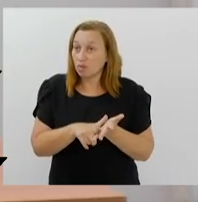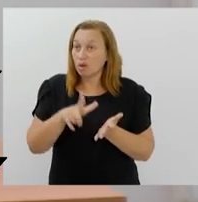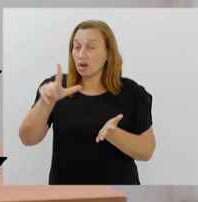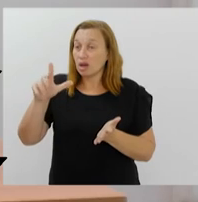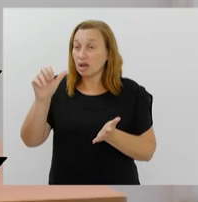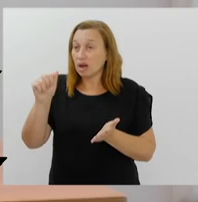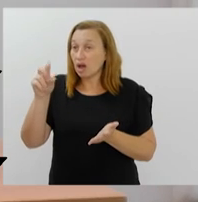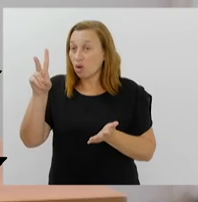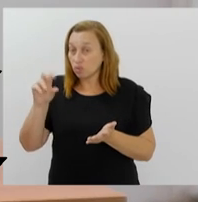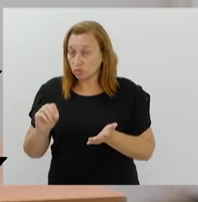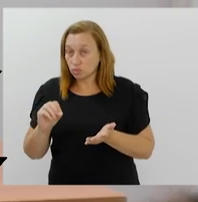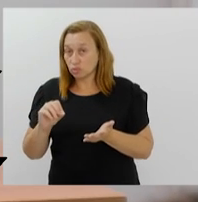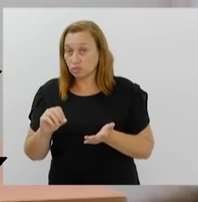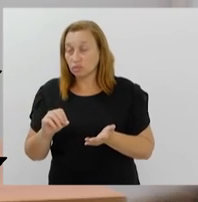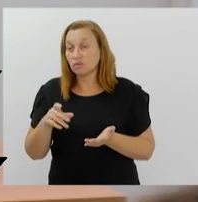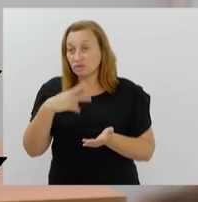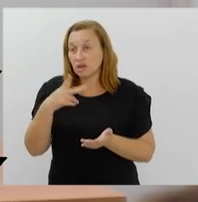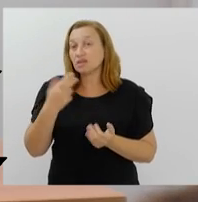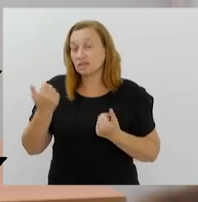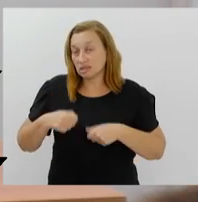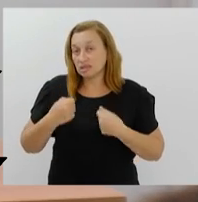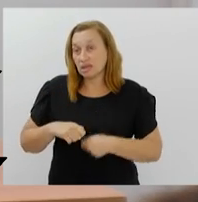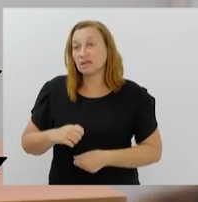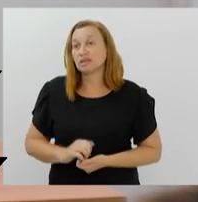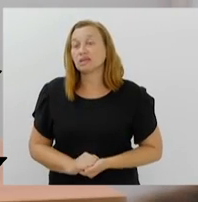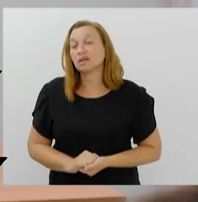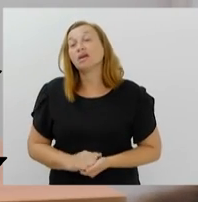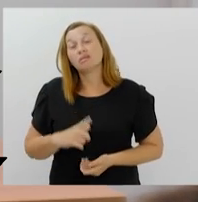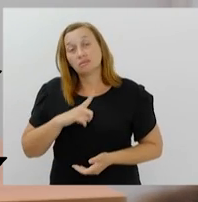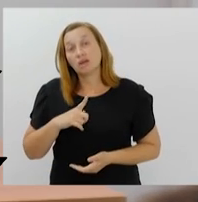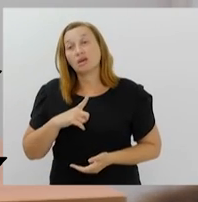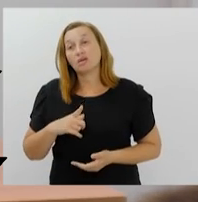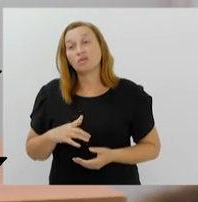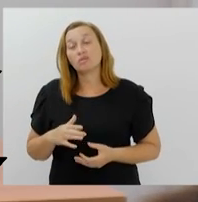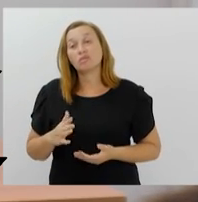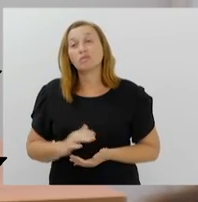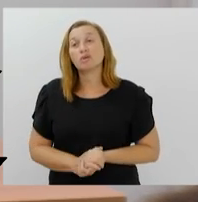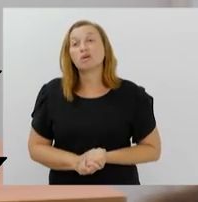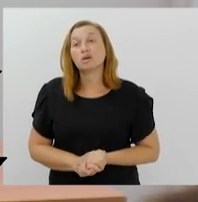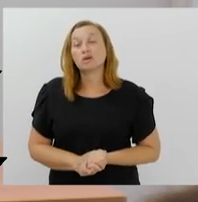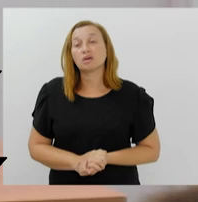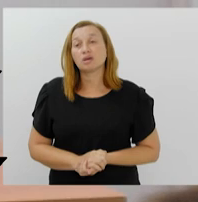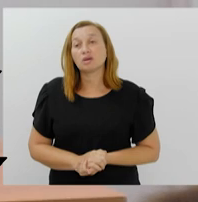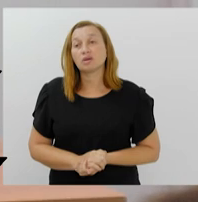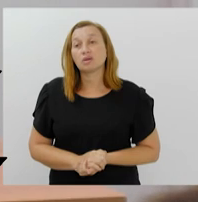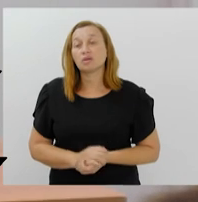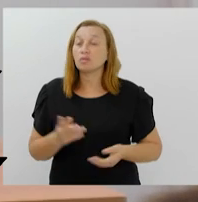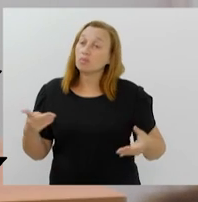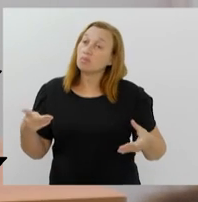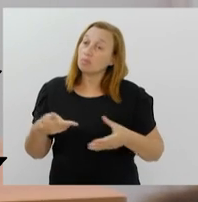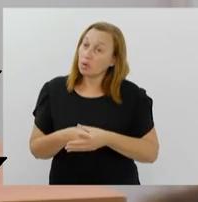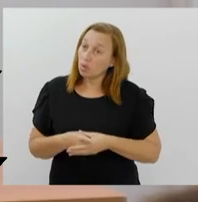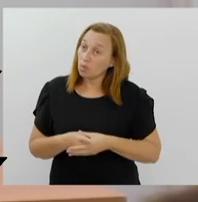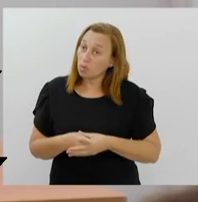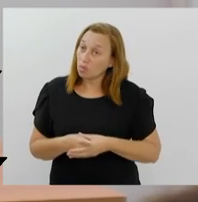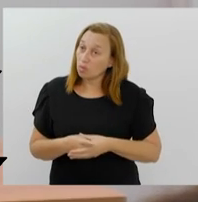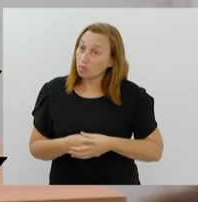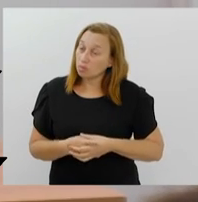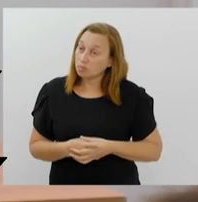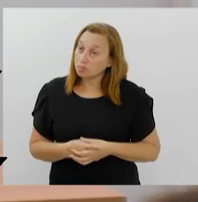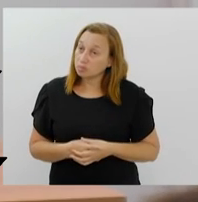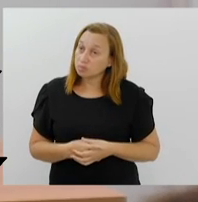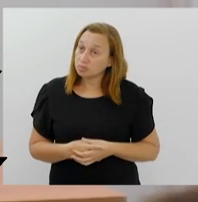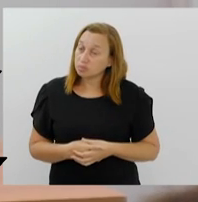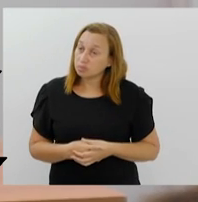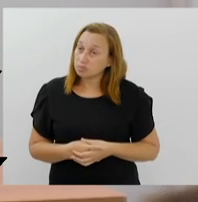andamento tramitando e tá em fase de perícia então assim o Procom ele ele